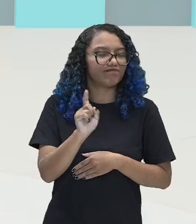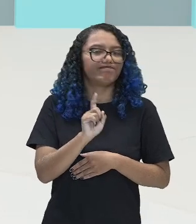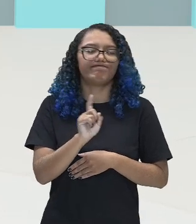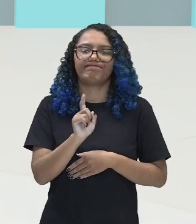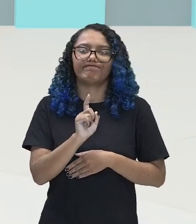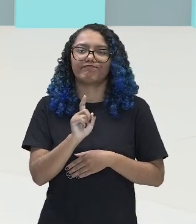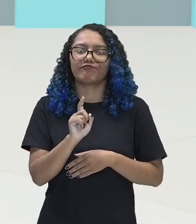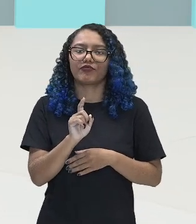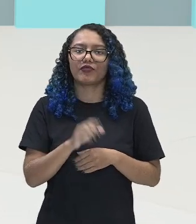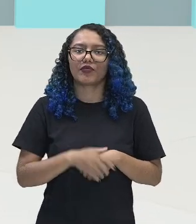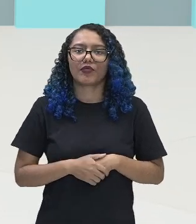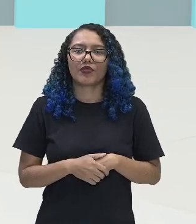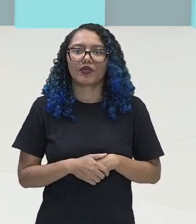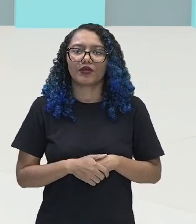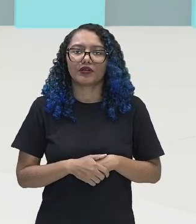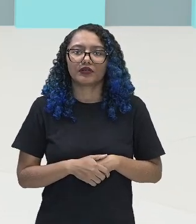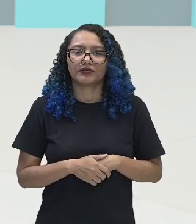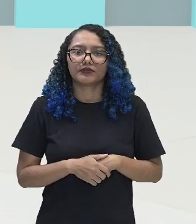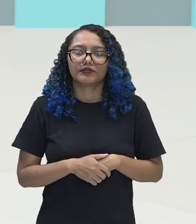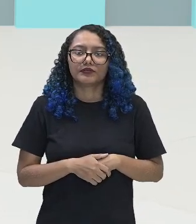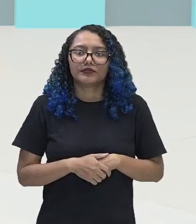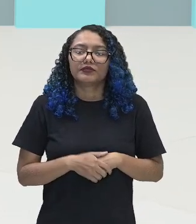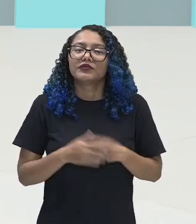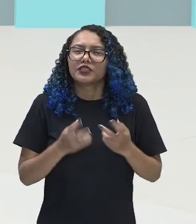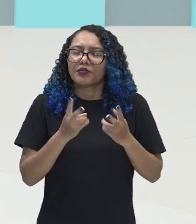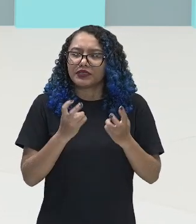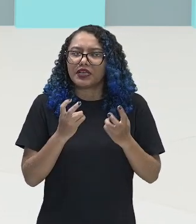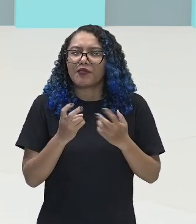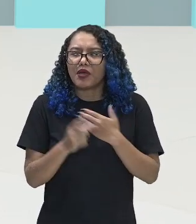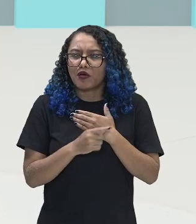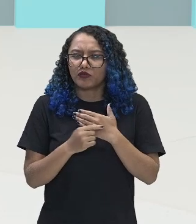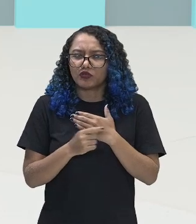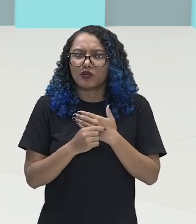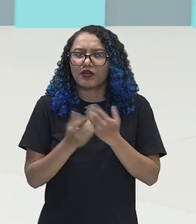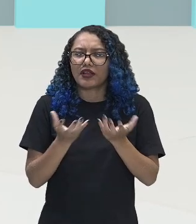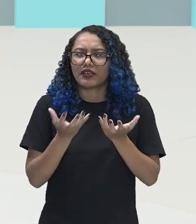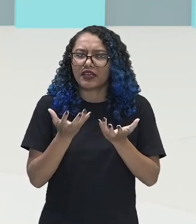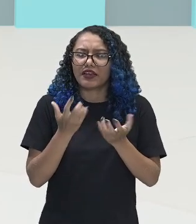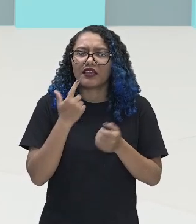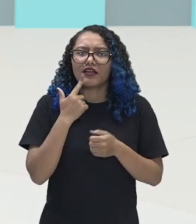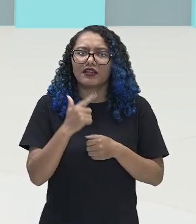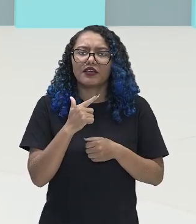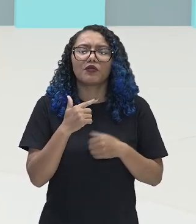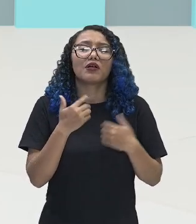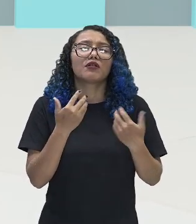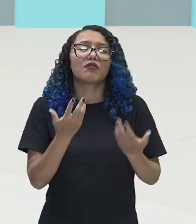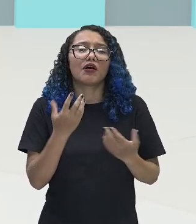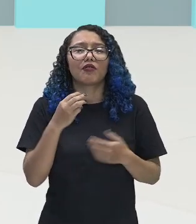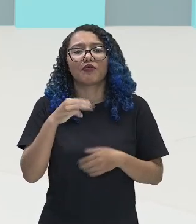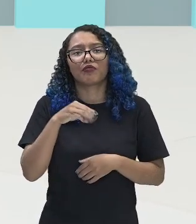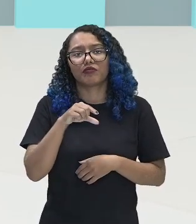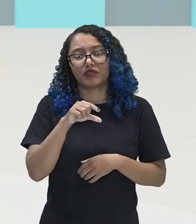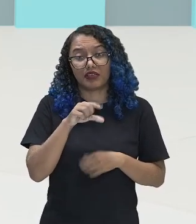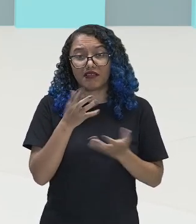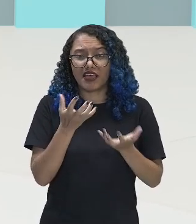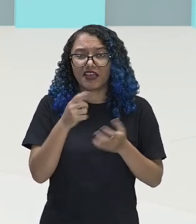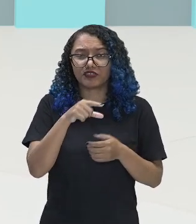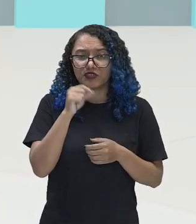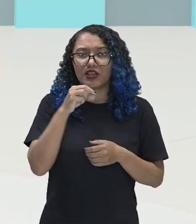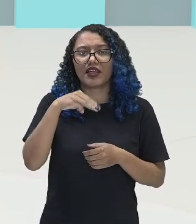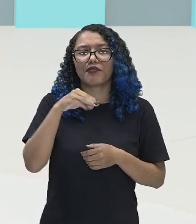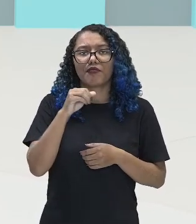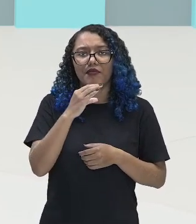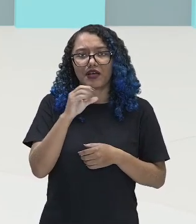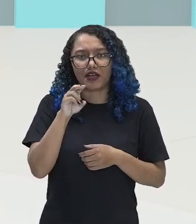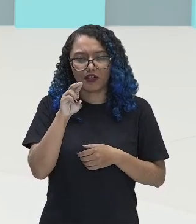perceber que a pessoa que escreveu aí o texto queria que a língua dela fosse a sua língua mãe, digamos assim, a língua